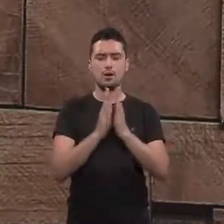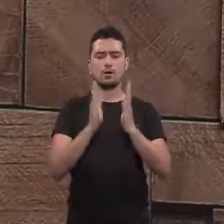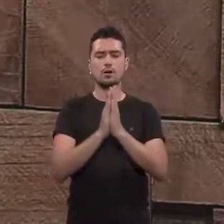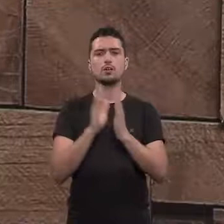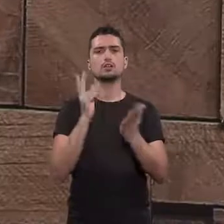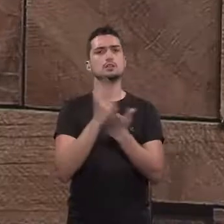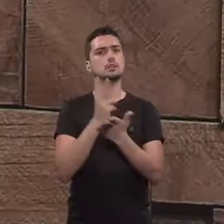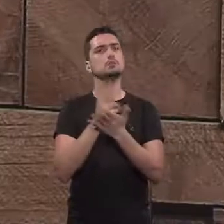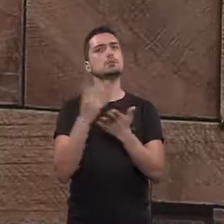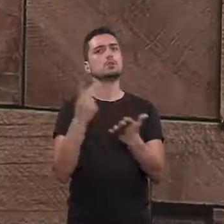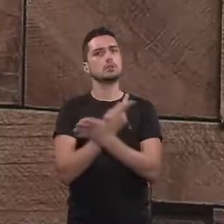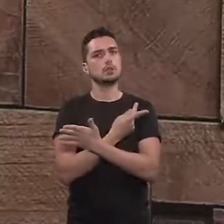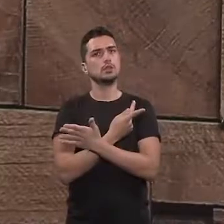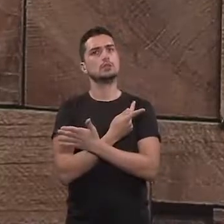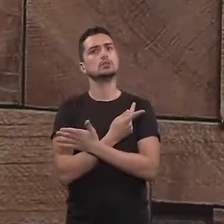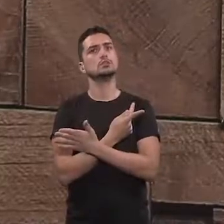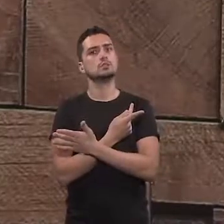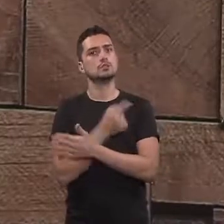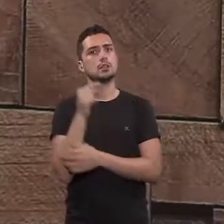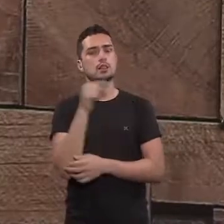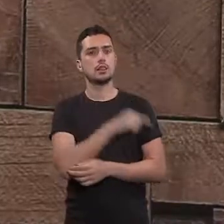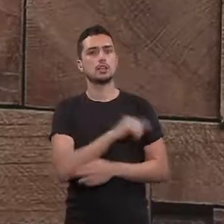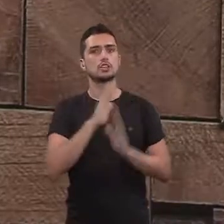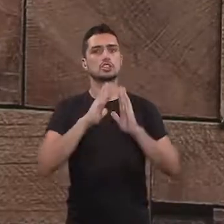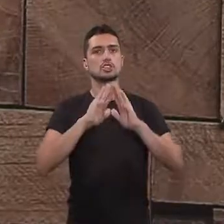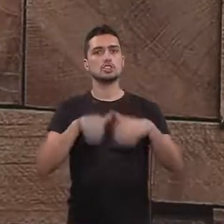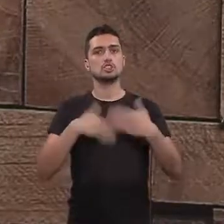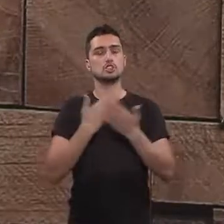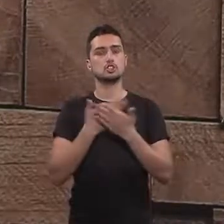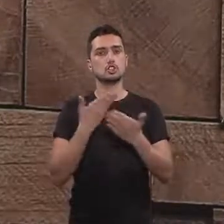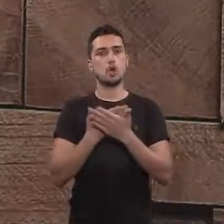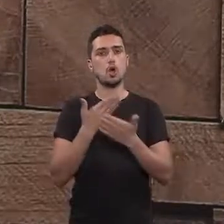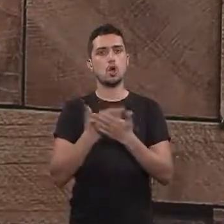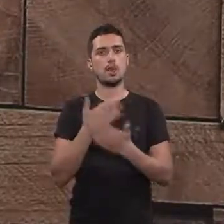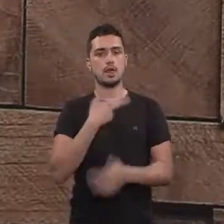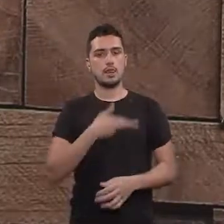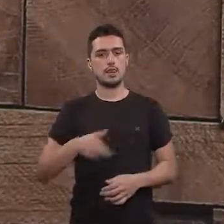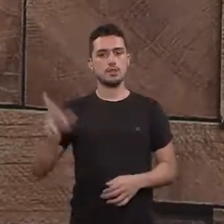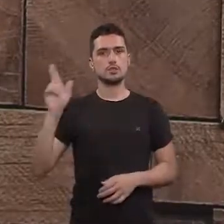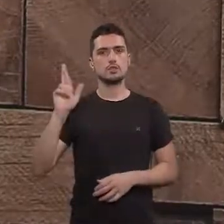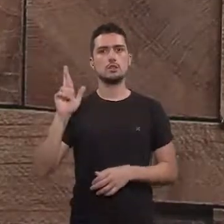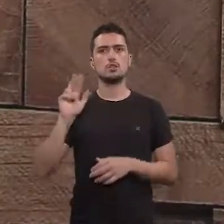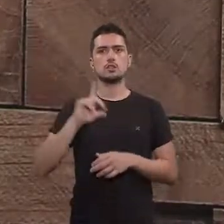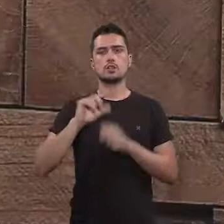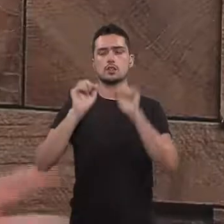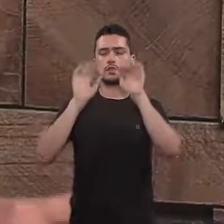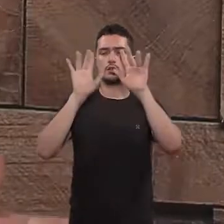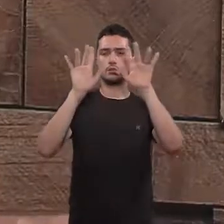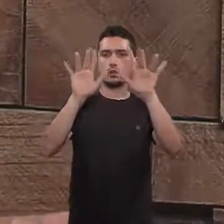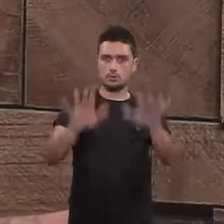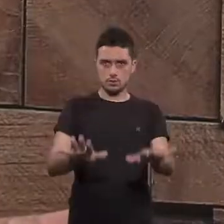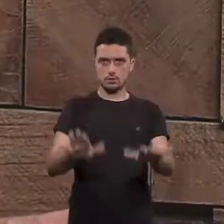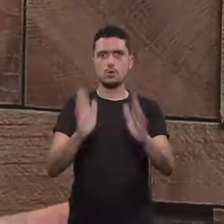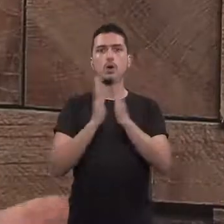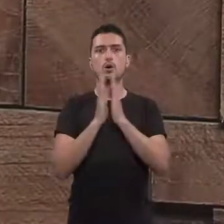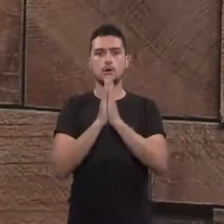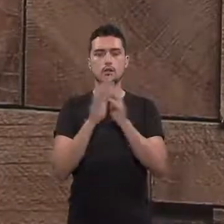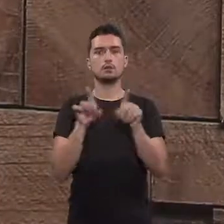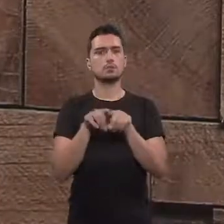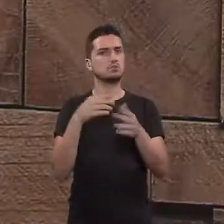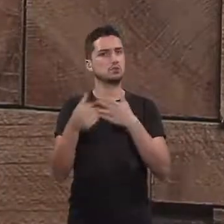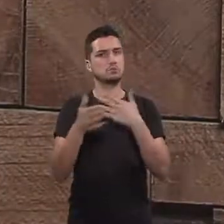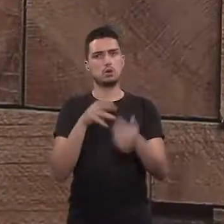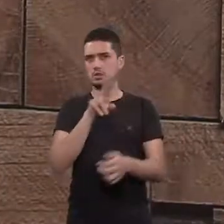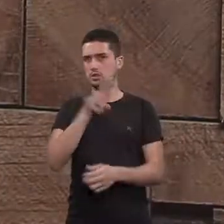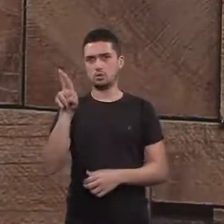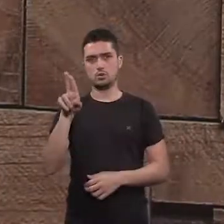diversas religiões, as pessoas fazem imposição de mãos. Passe magnético, reiki, jorei, não importa o que seja. Tá? A gente